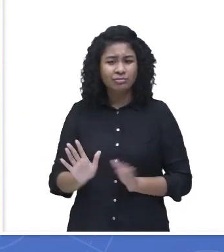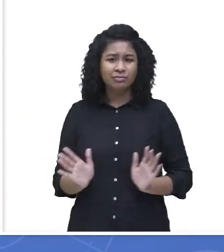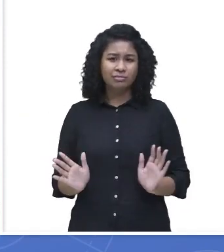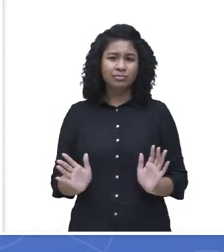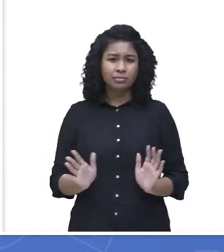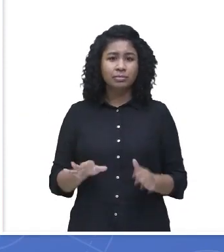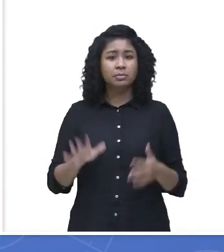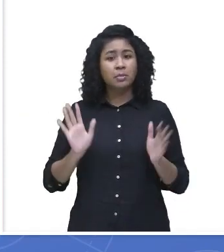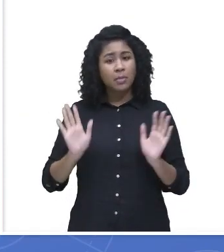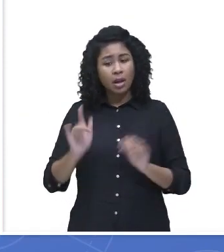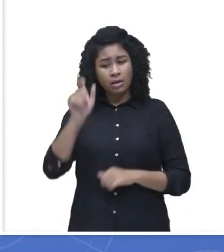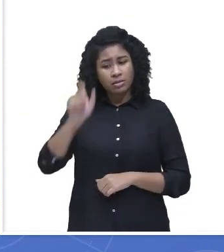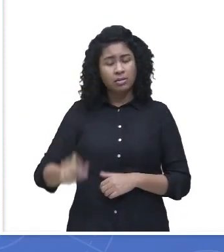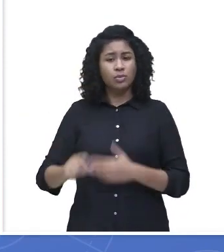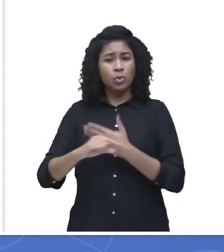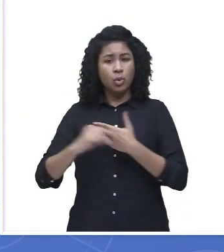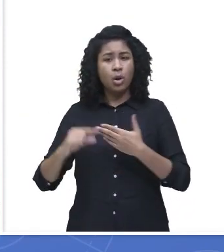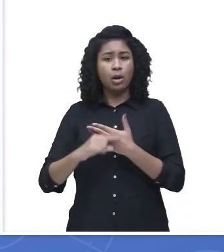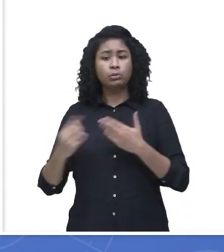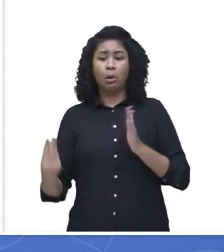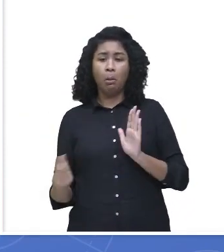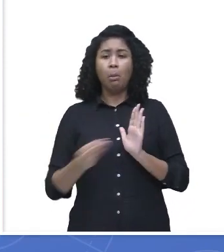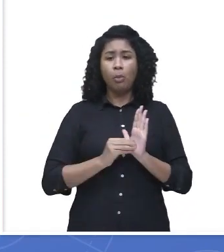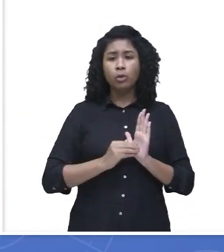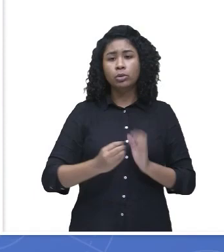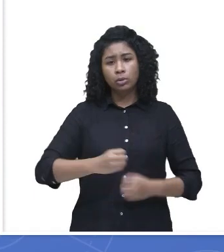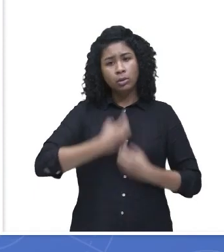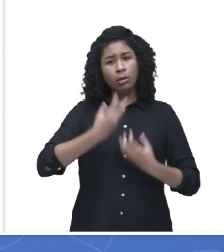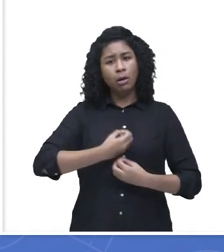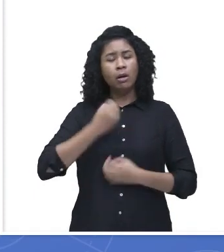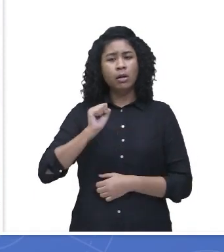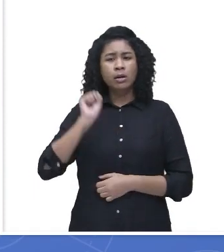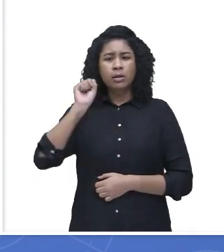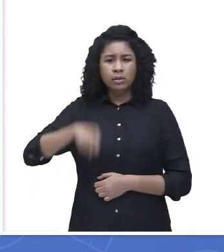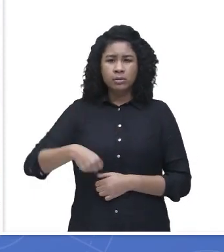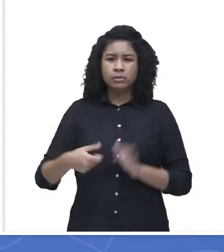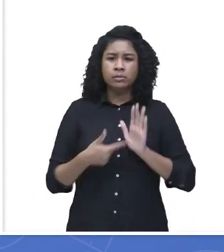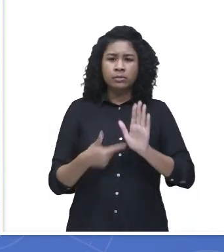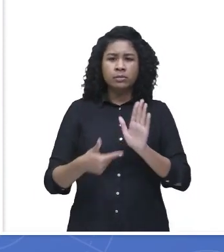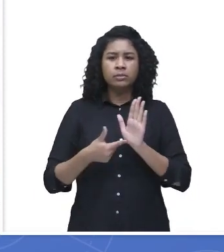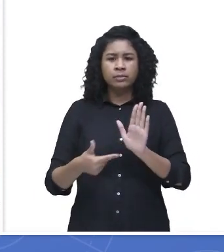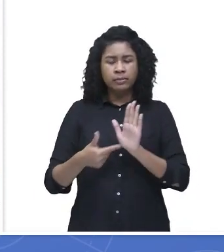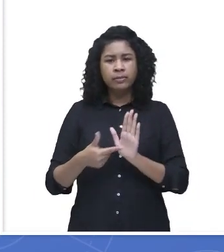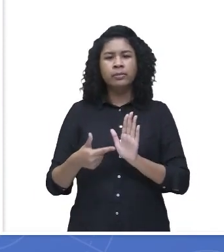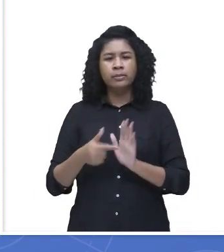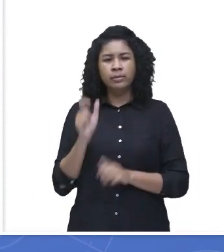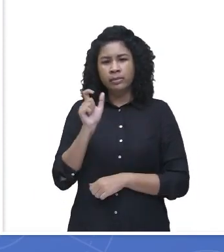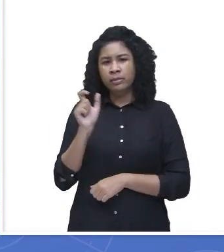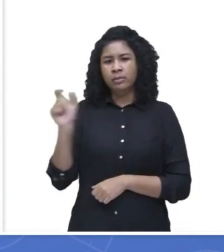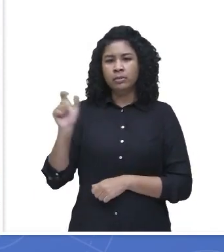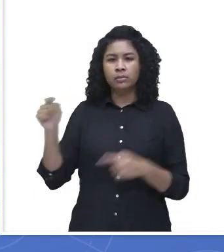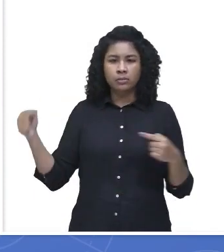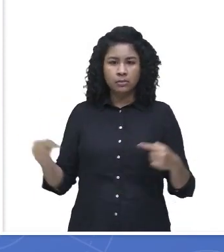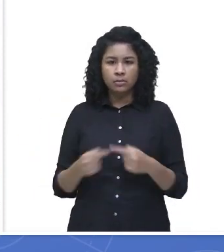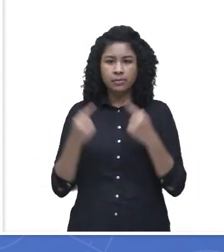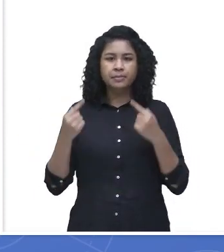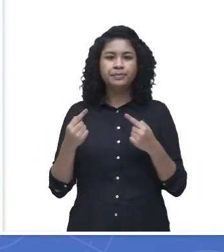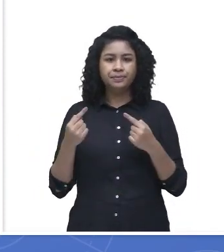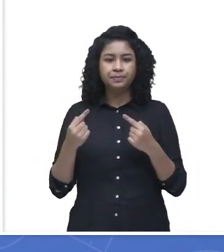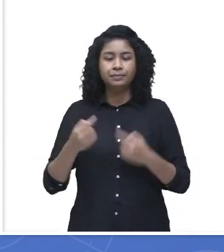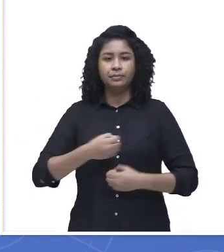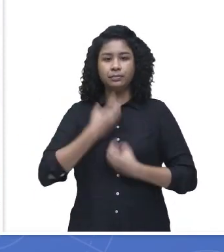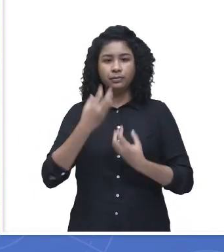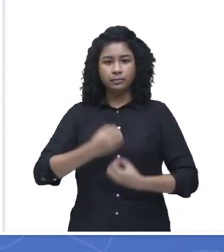aqui, o Augusto dos Anjos, faz exatamente isso. Traz esses termos para a sua poética, né,